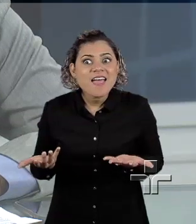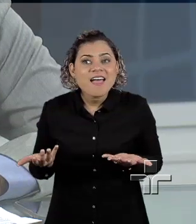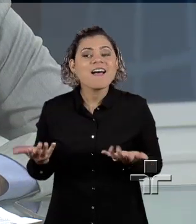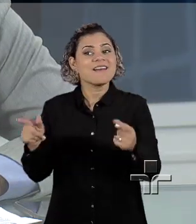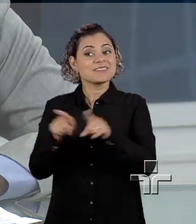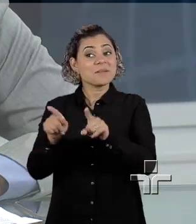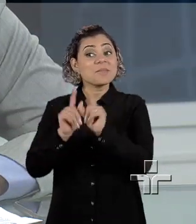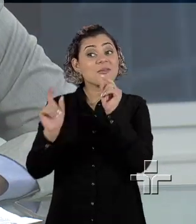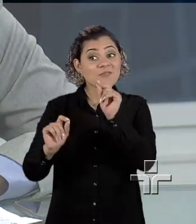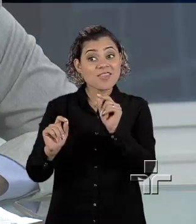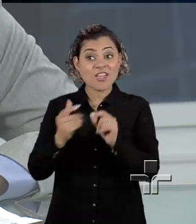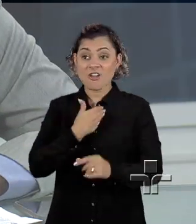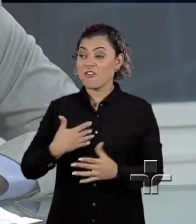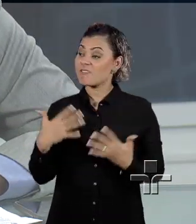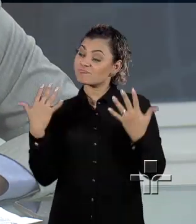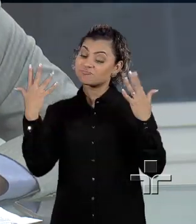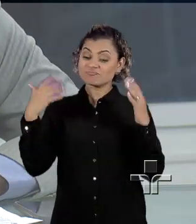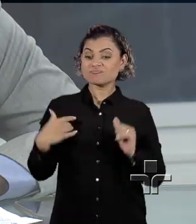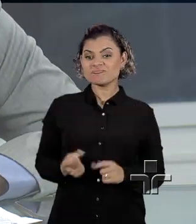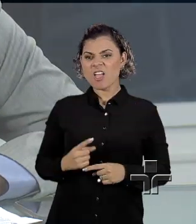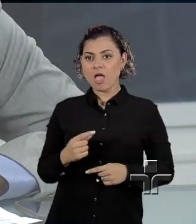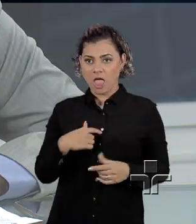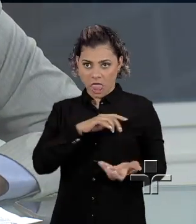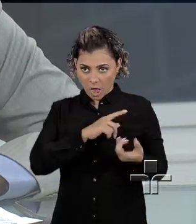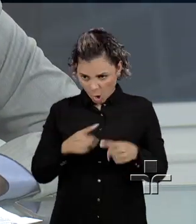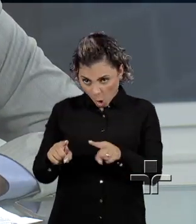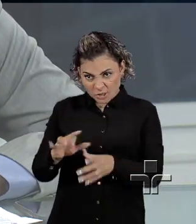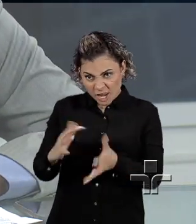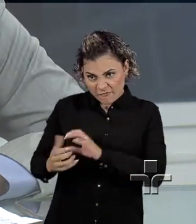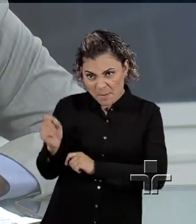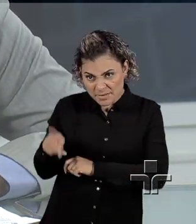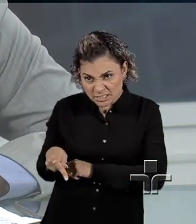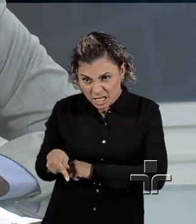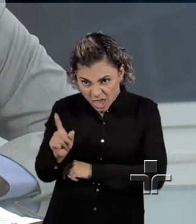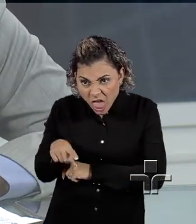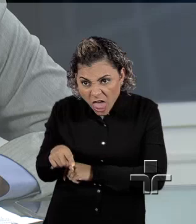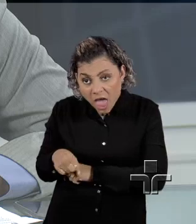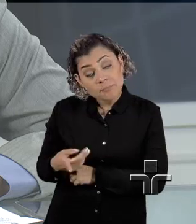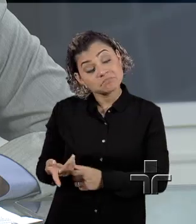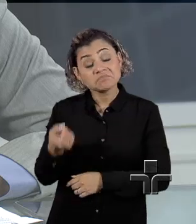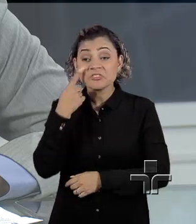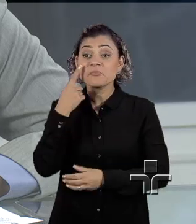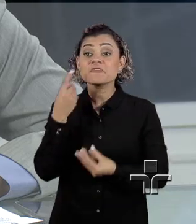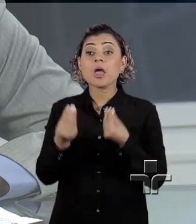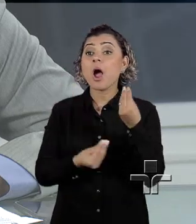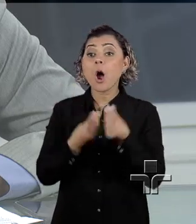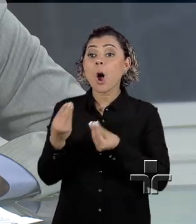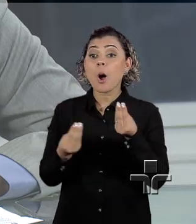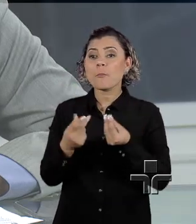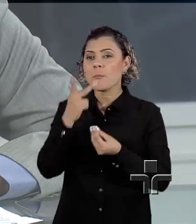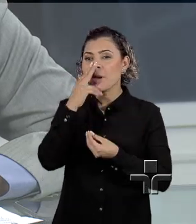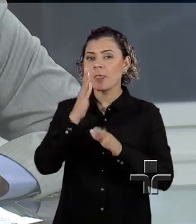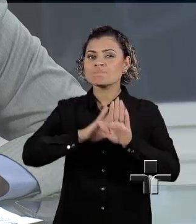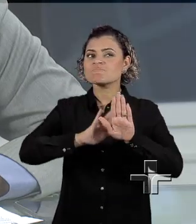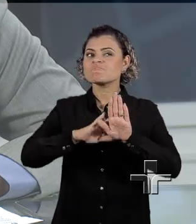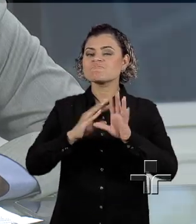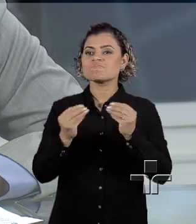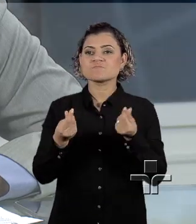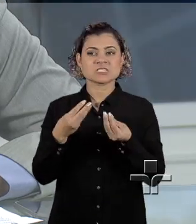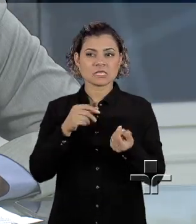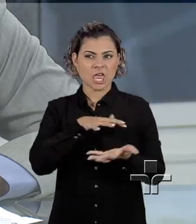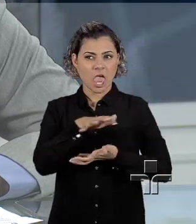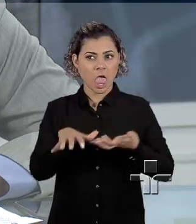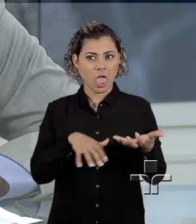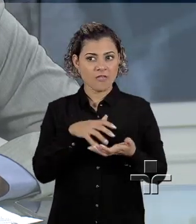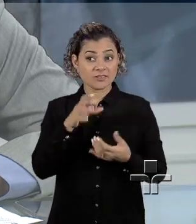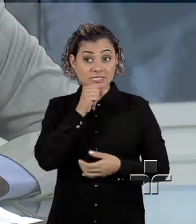evidentemente, com isso, é uma greve contra a reforma da Previdência. Então, vamos ver qual vai ser o tom desta greve no